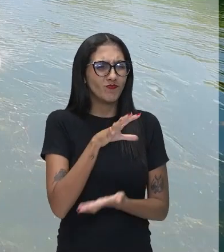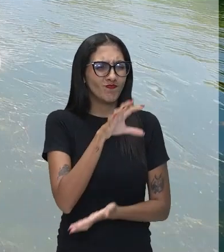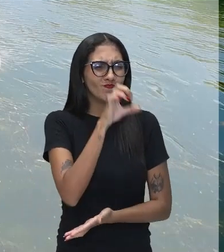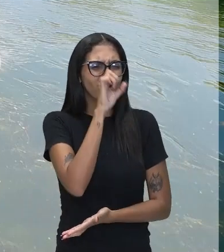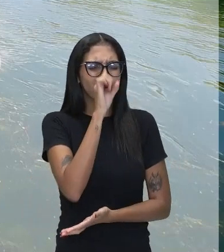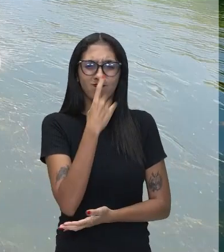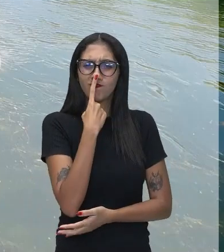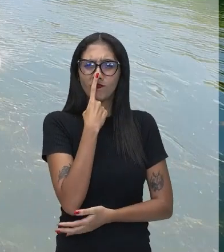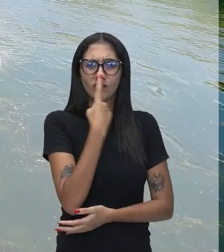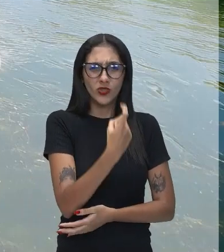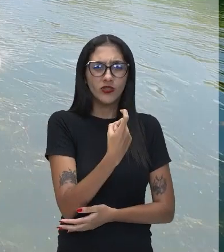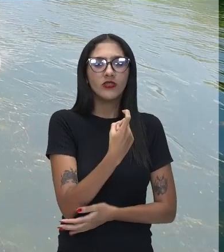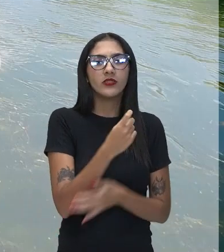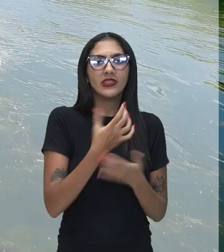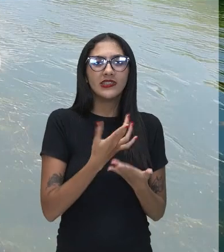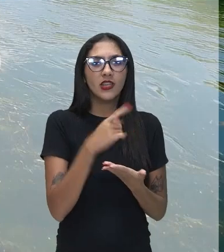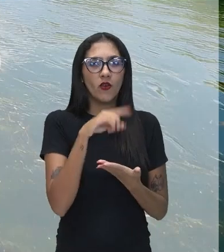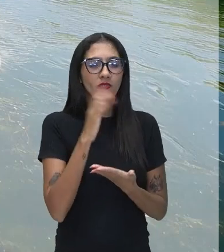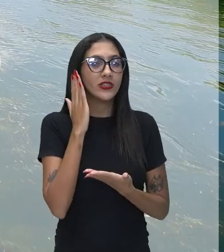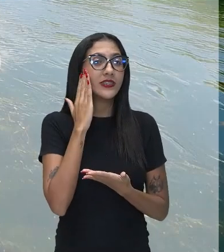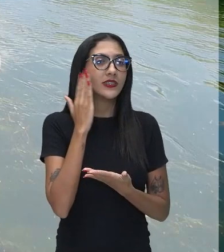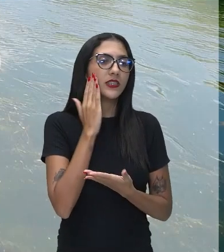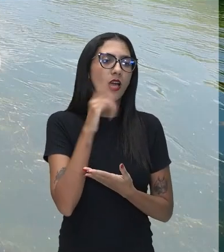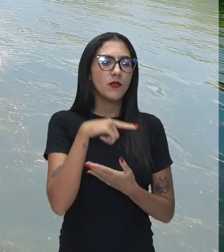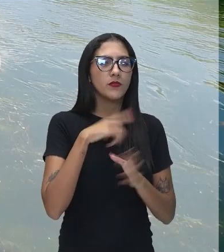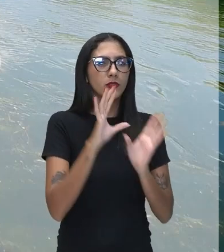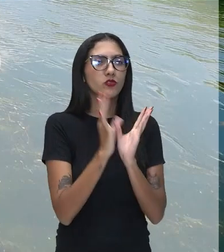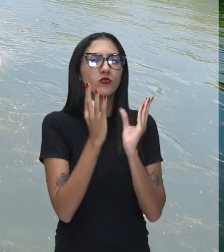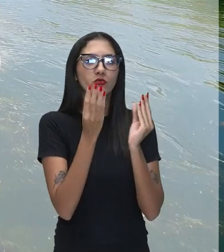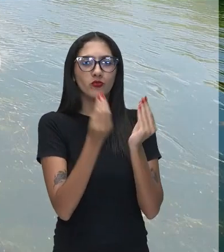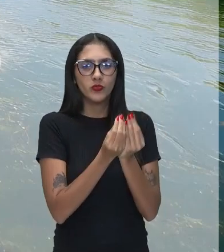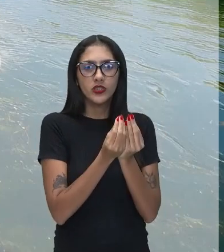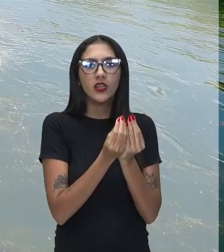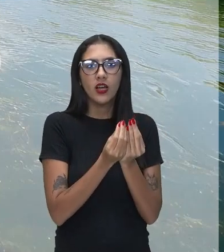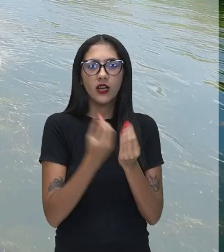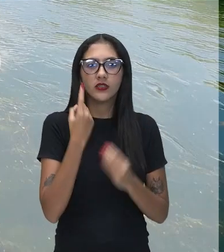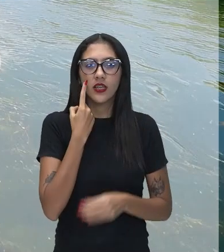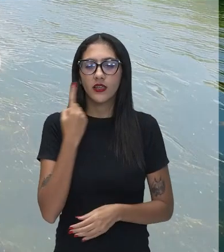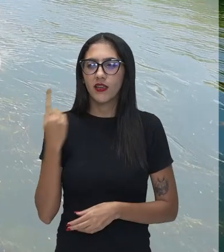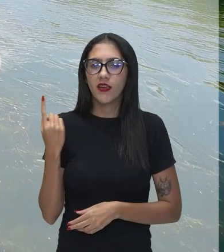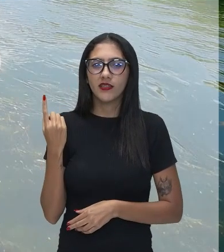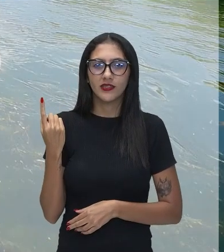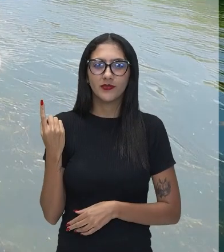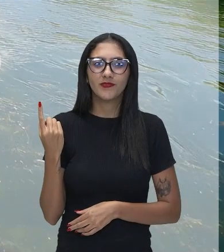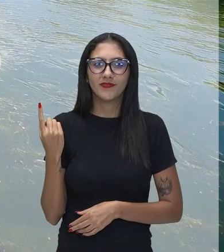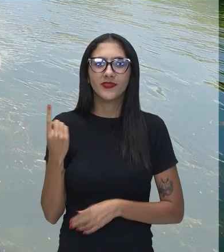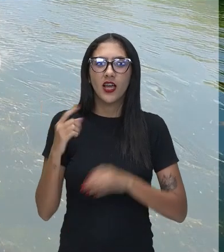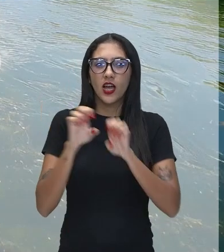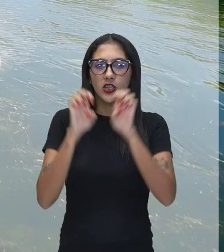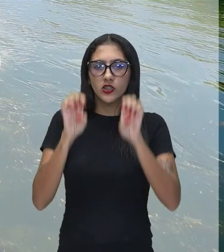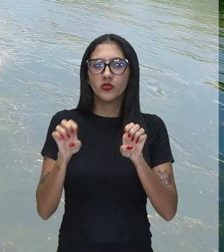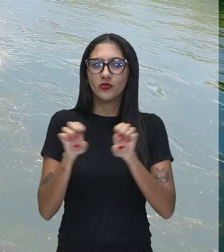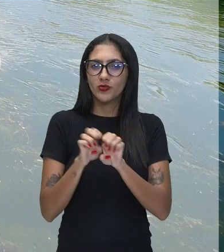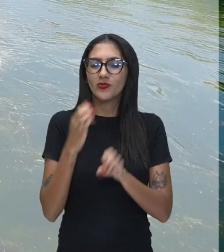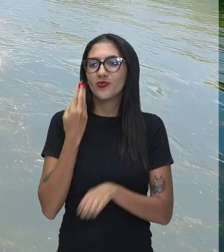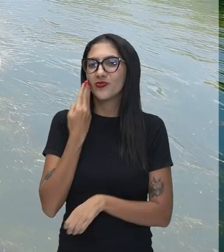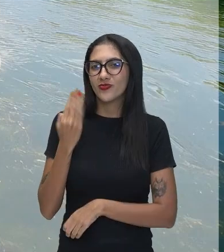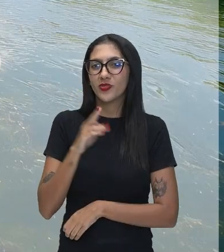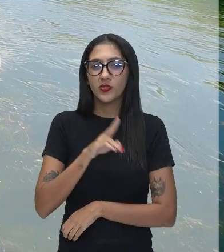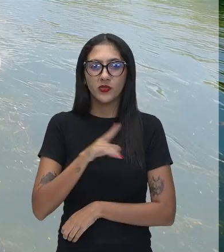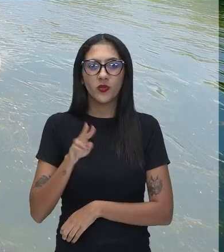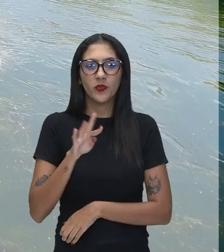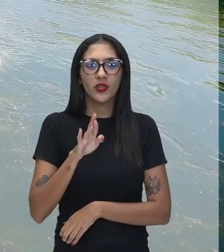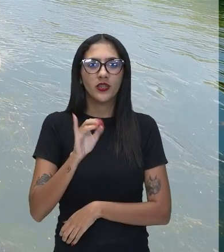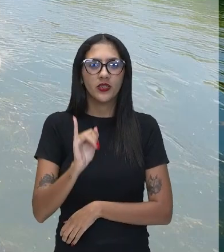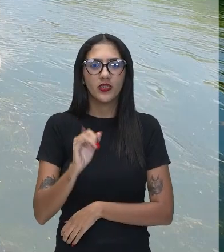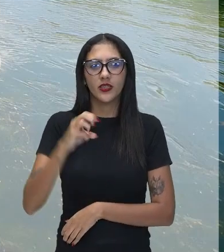que tem a presença de uma amina, que é essa substância aqui, que nós já vimos, que é trimetilamina.